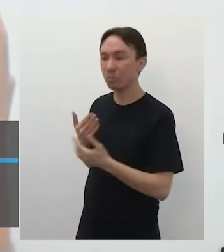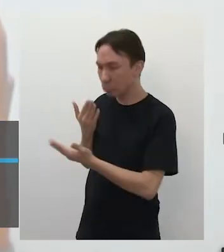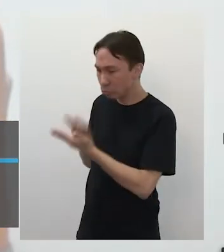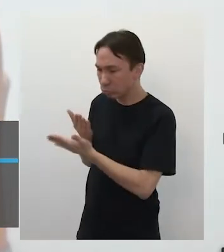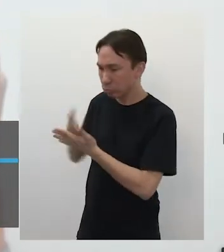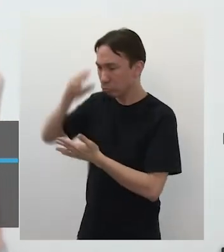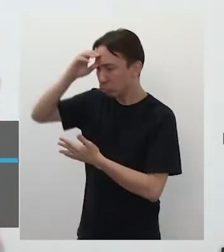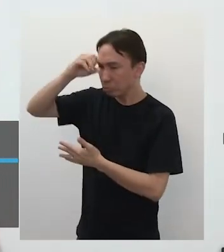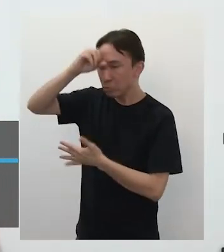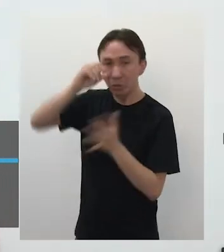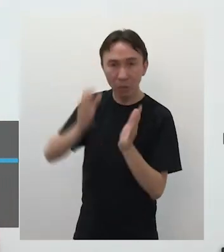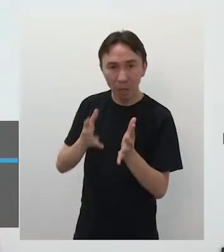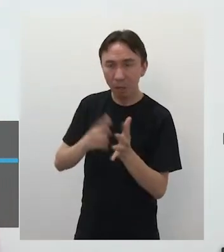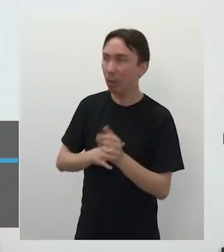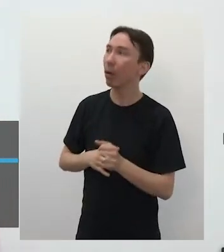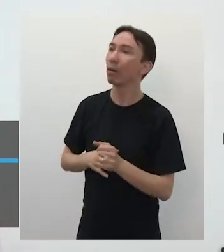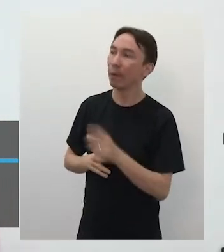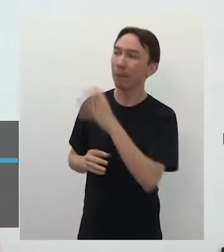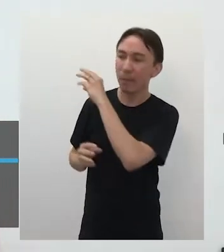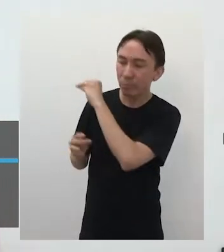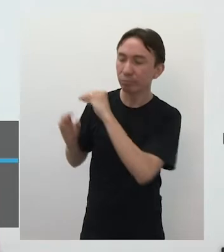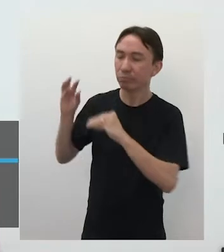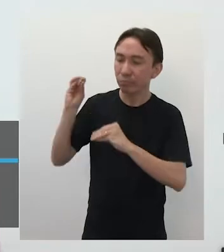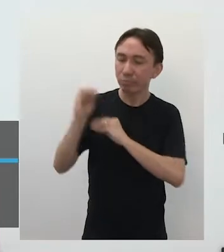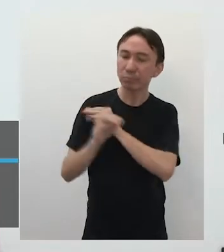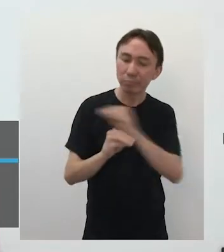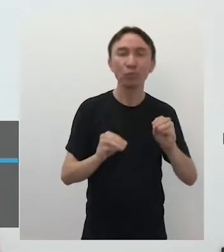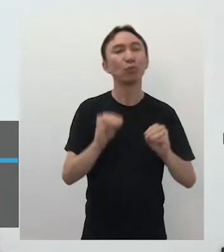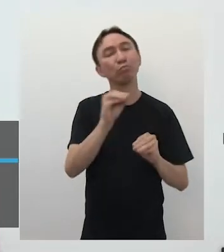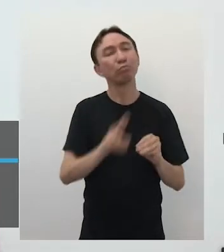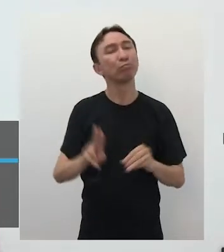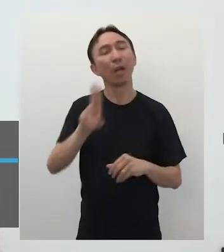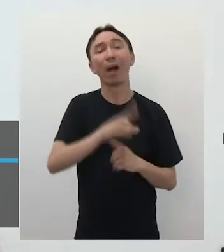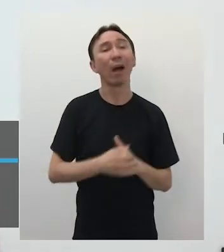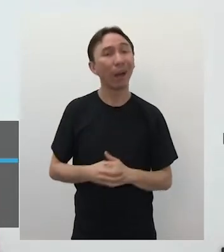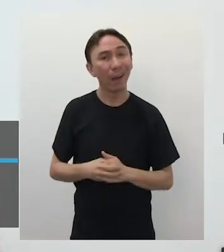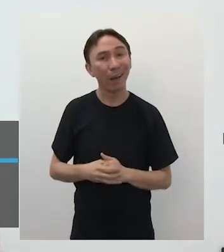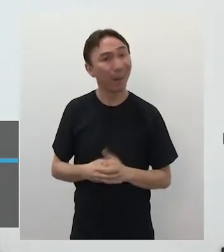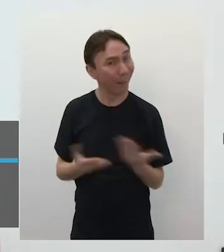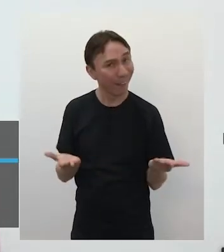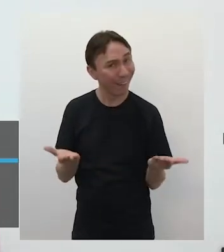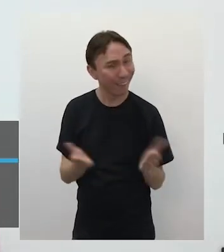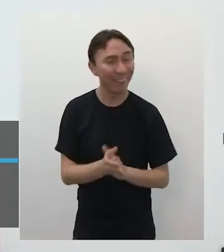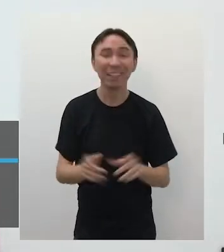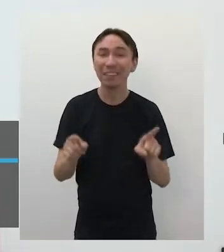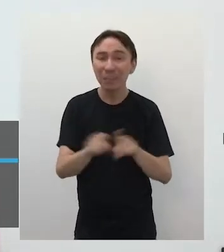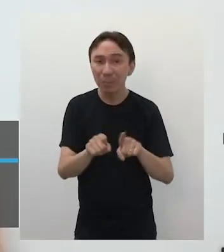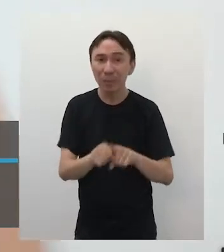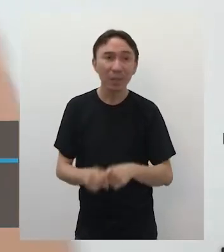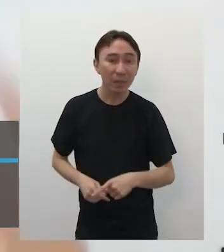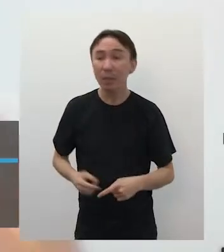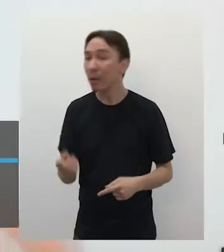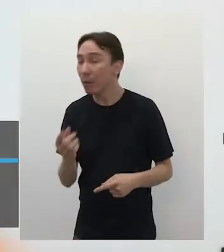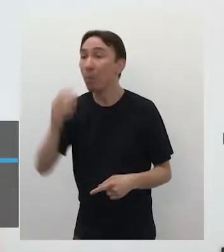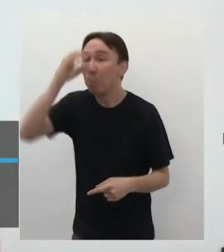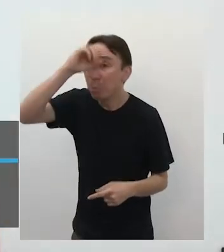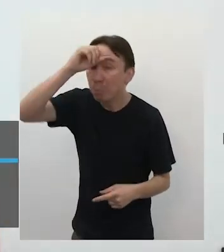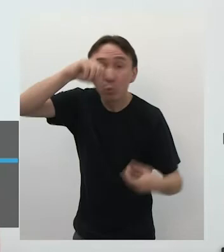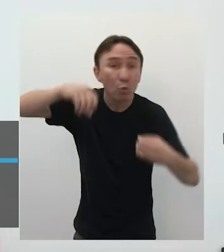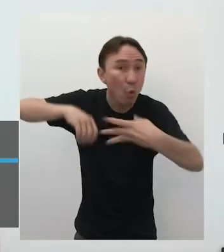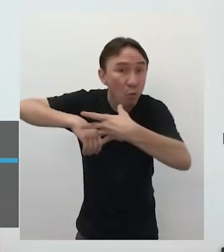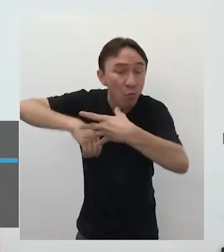depois. E com isso, eu ultrapasso a minha hora de trabalho. Por quê? Porque aí vai chegando